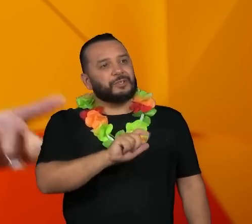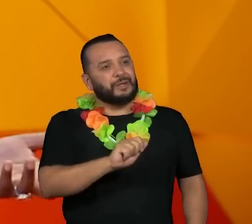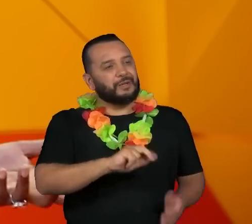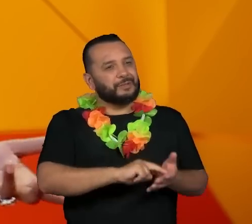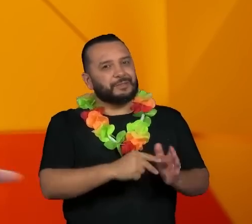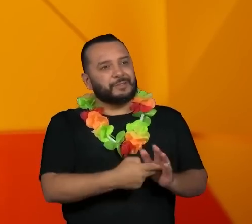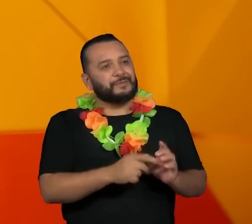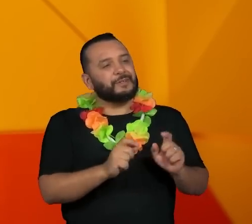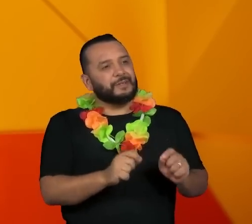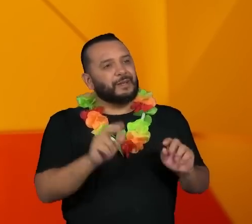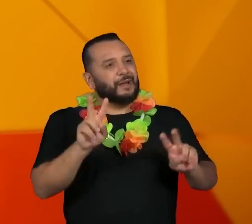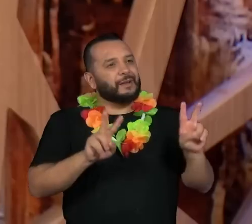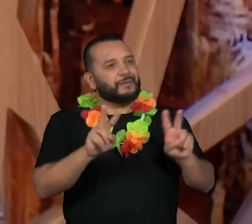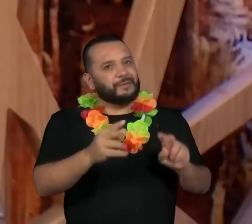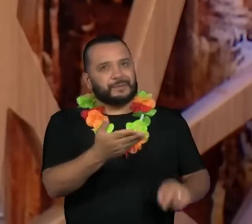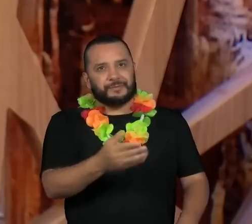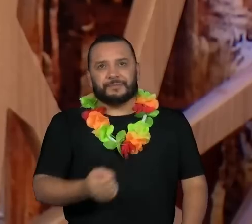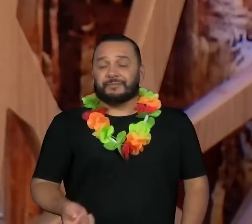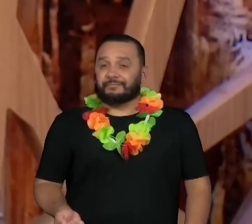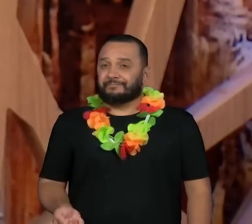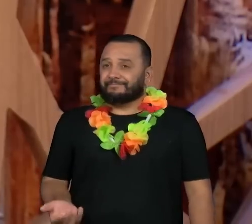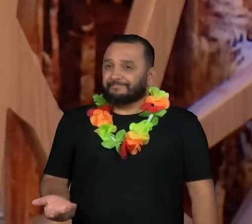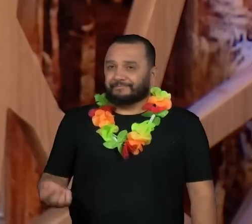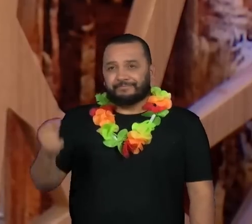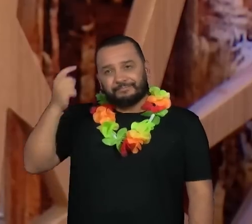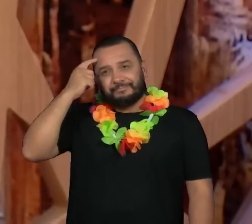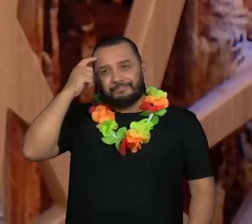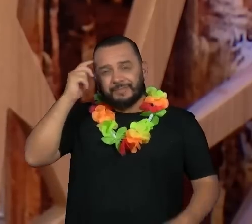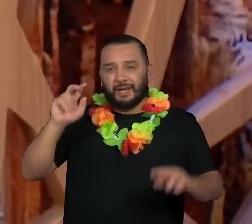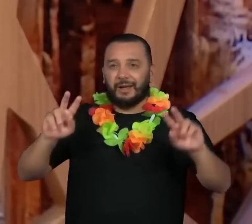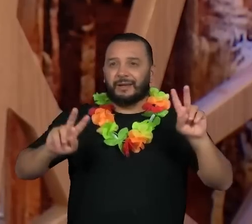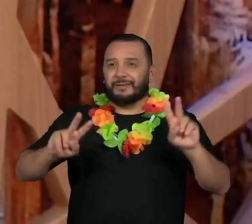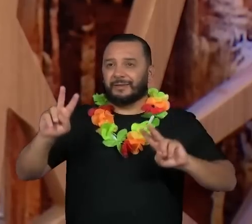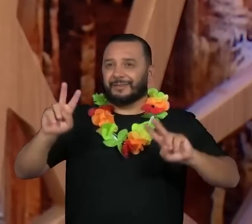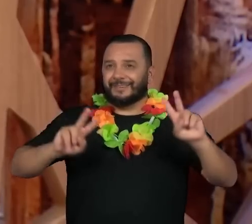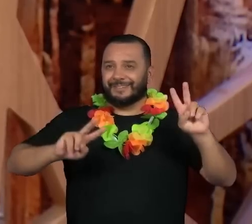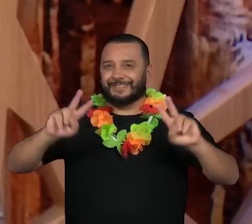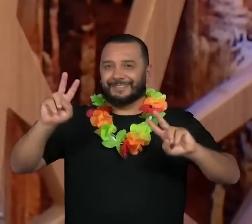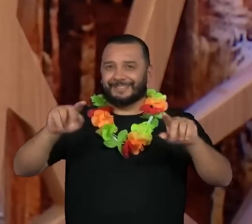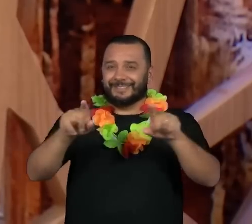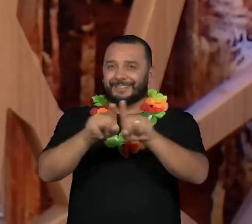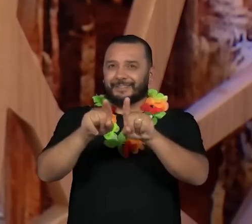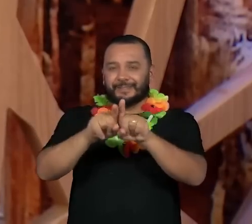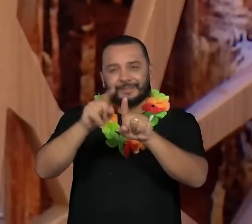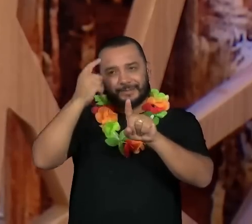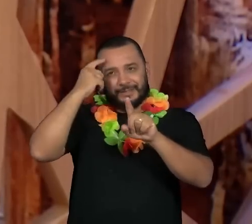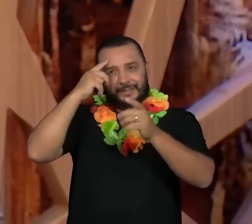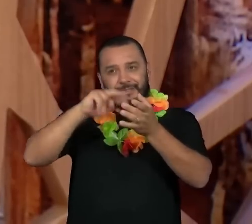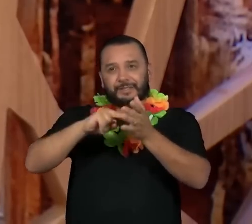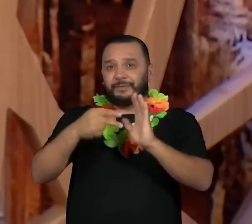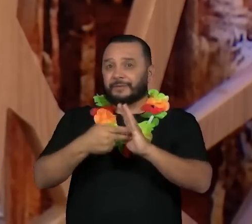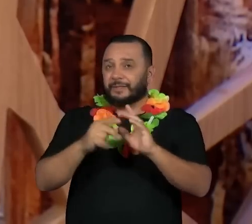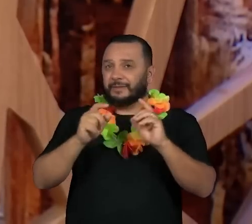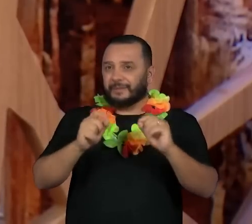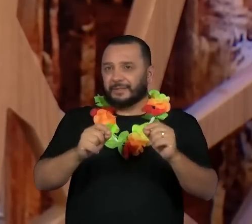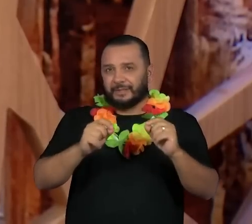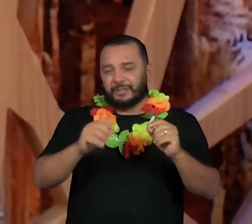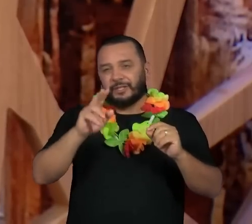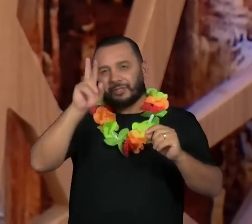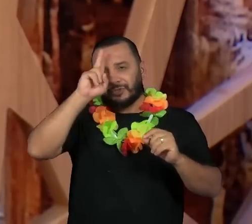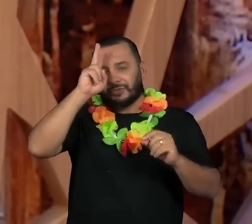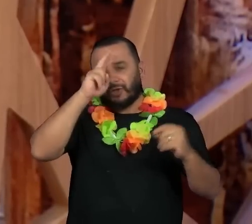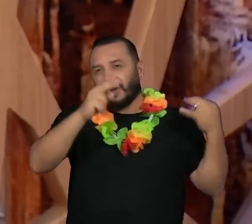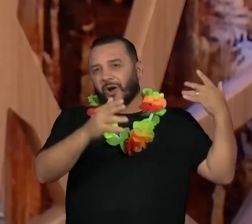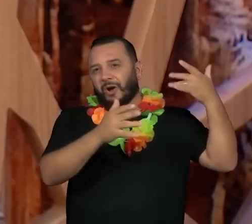deve significar o carnaval? Não dá para eu pensar em carnaval e não pensar no que ele significa para a ancestralidade negra,